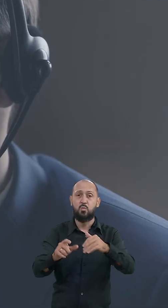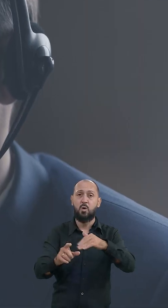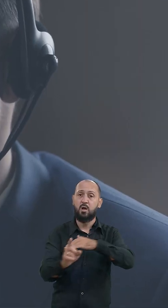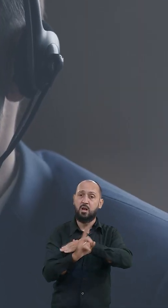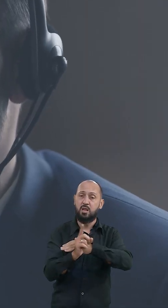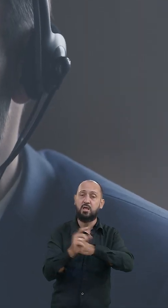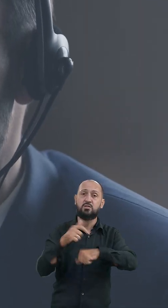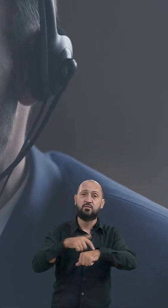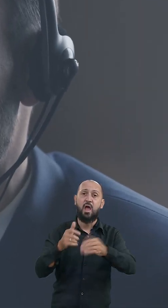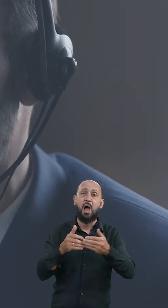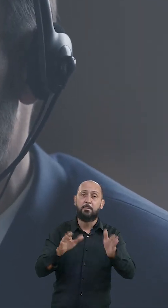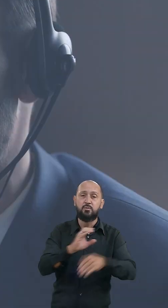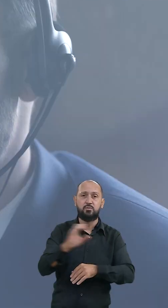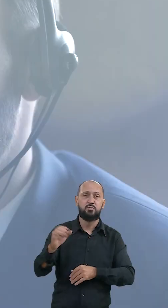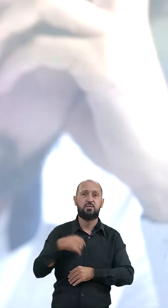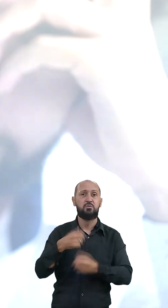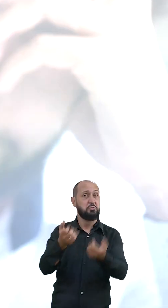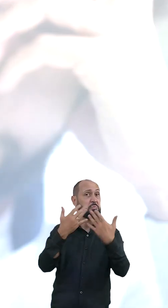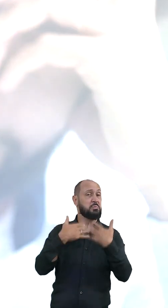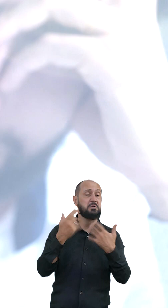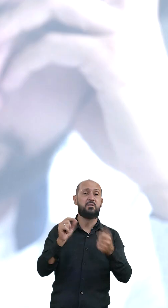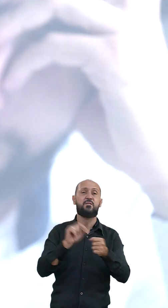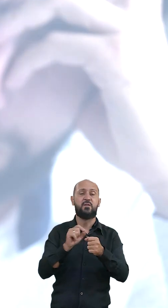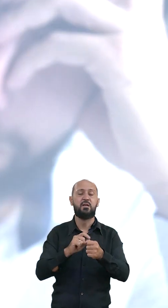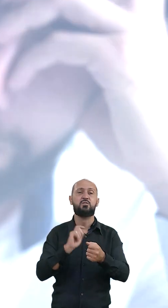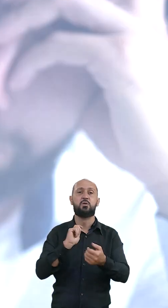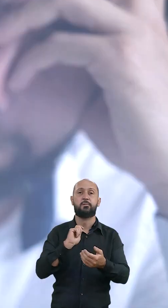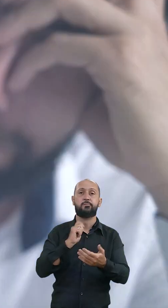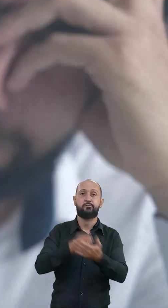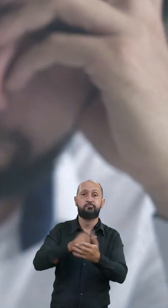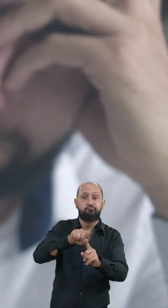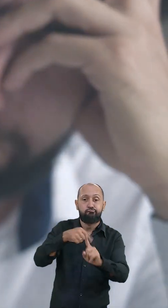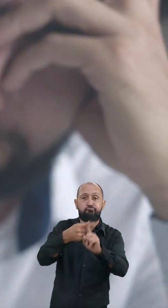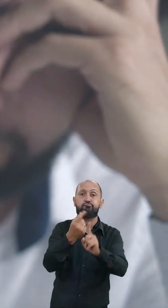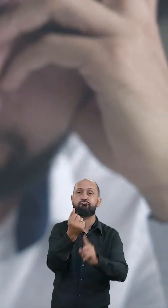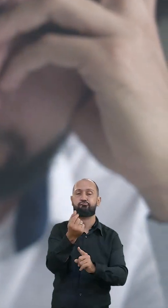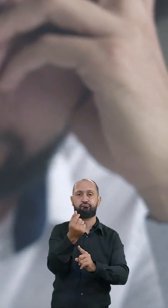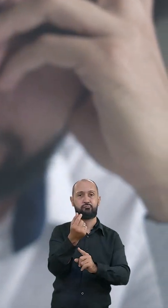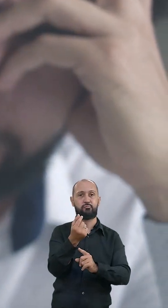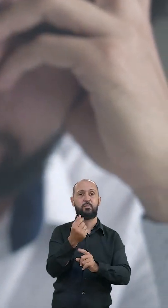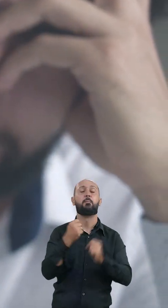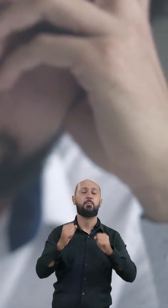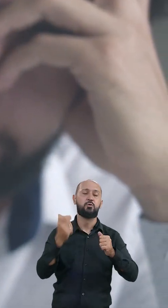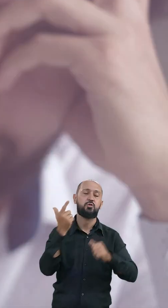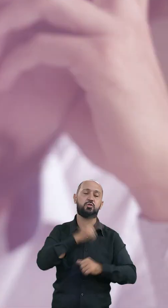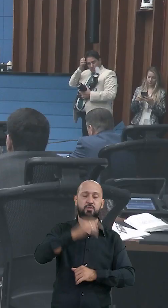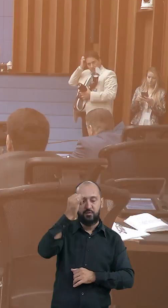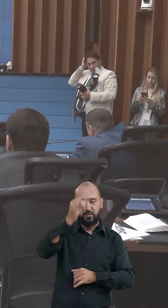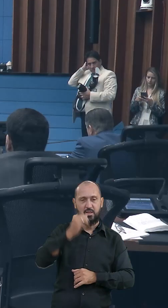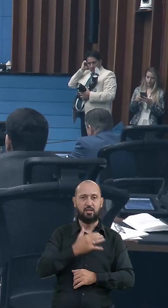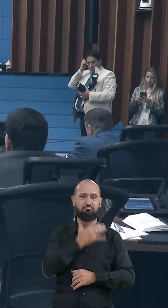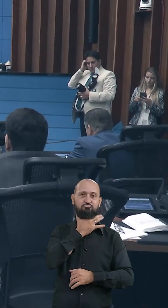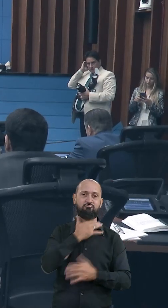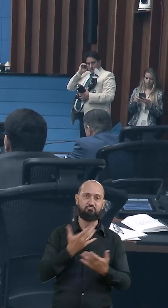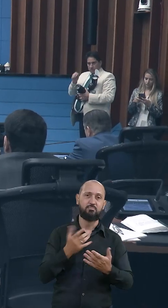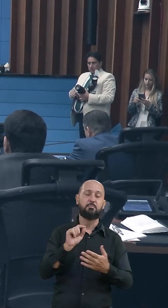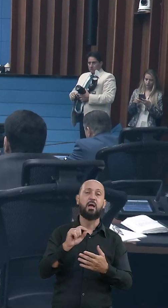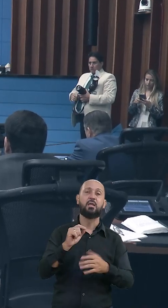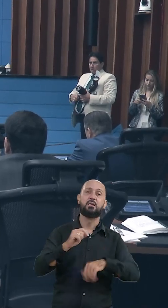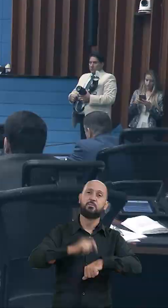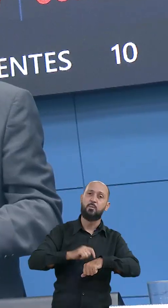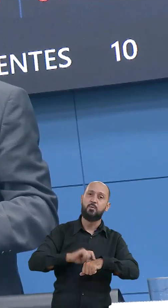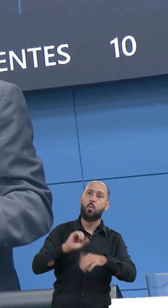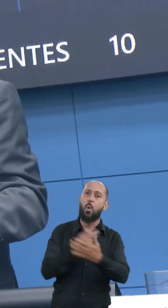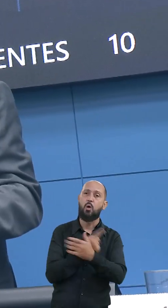uma conta ou contratar um serviço, acarretando em cobranças que poderiam ser evitadas facilmente. Para que esse tipo